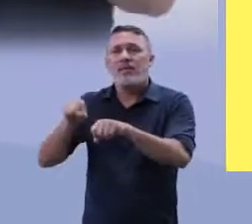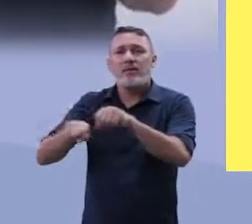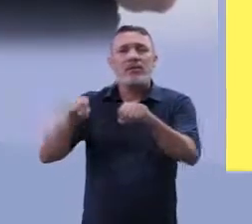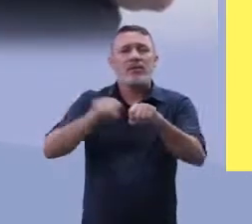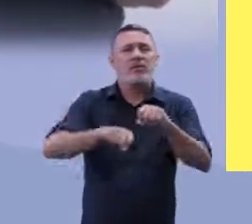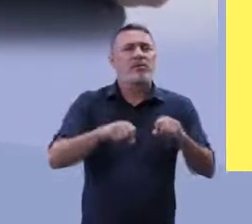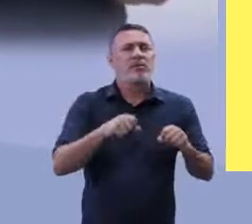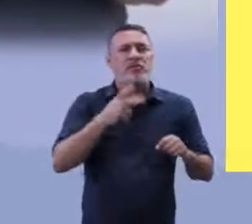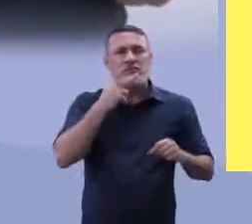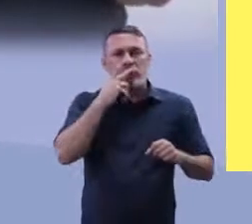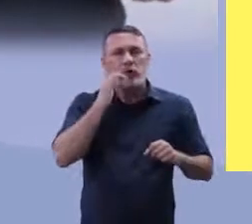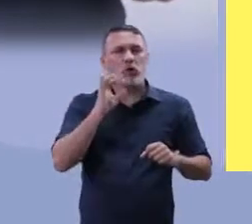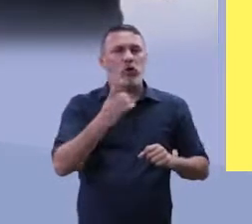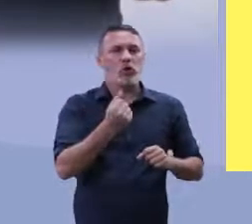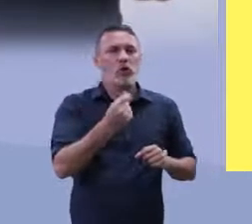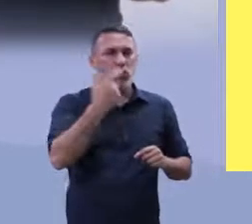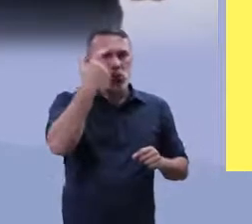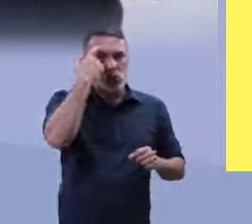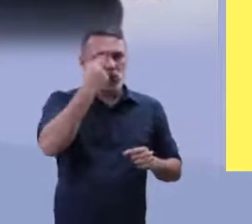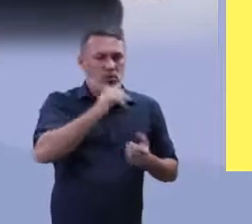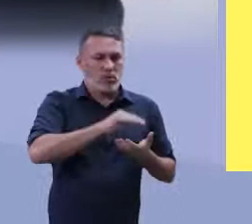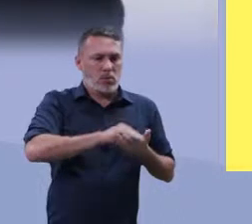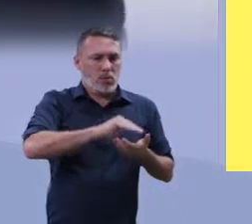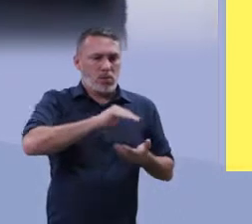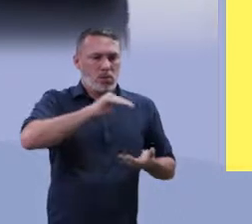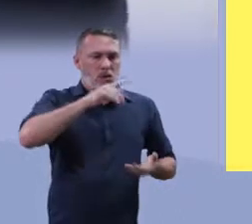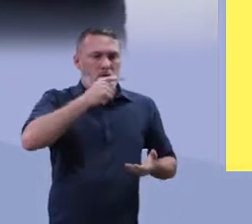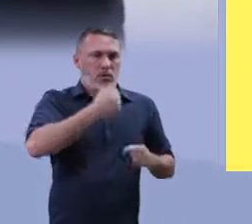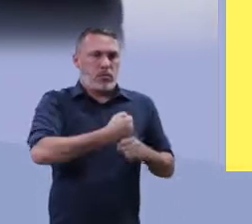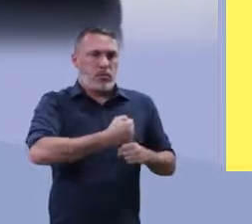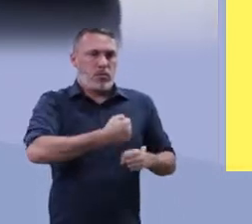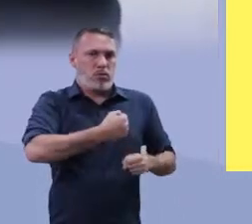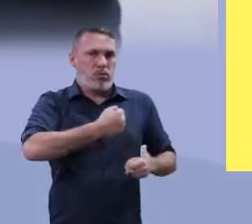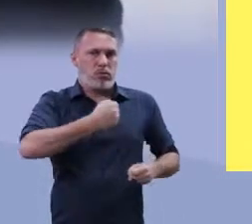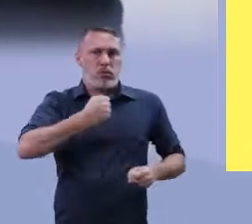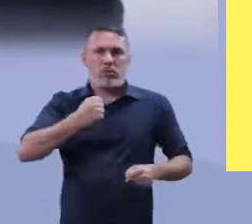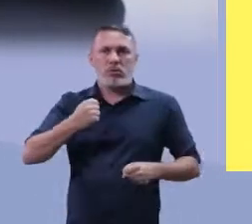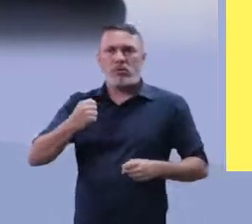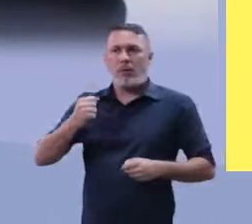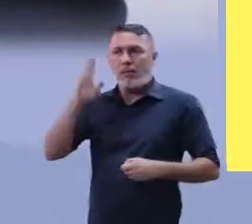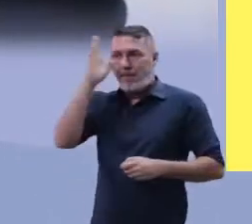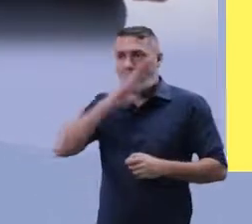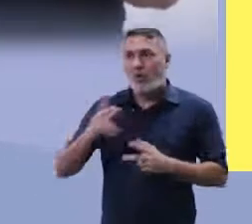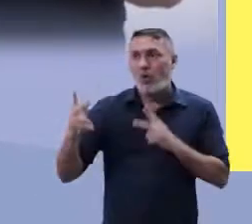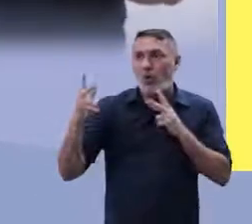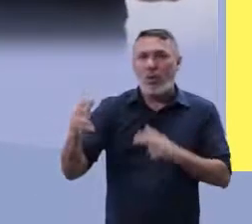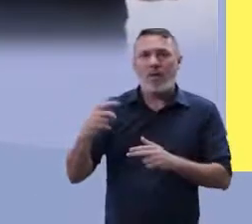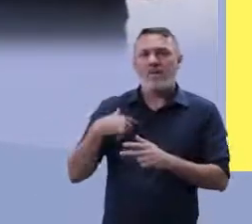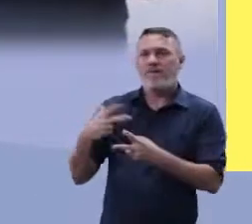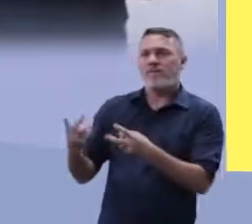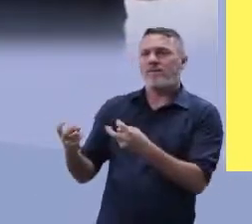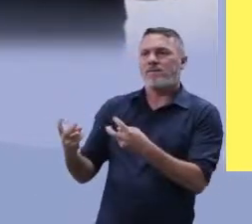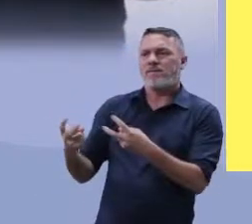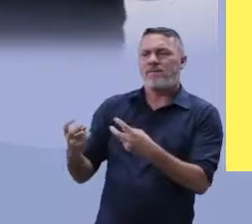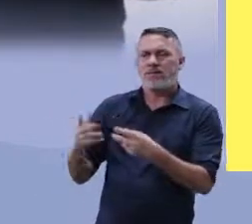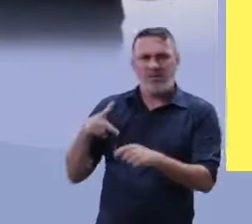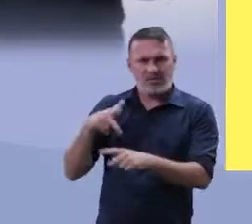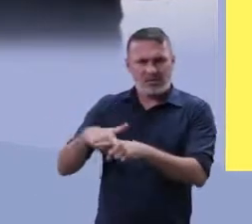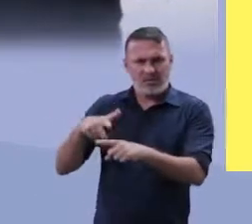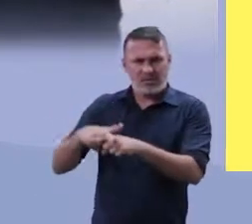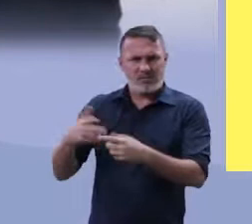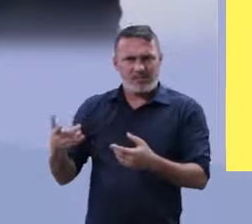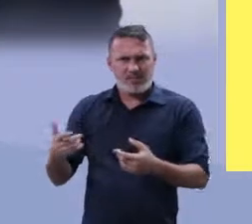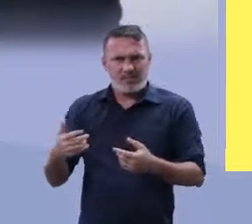pouco enchendo o próprio bolso e explorando seu semelhante. Que brasileiro então é esse?